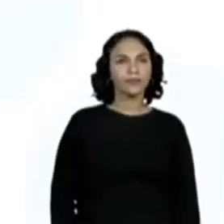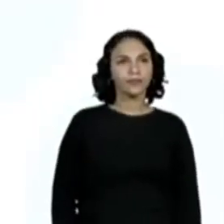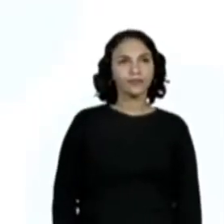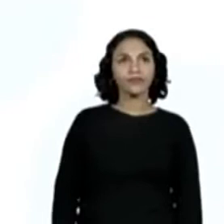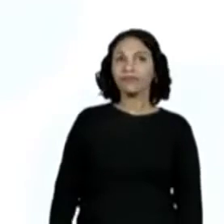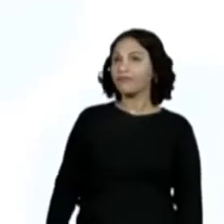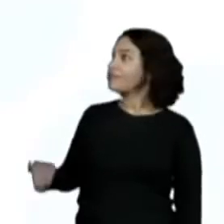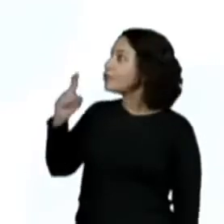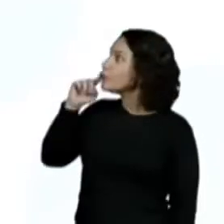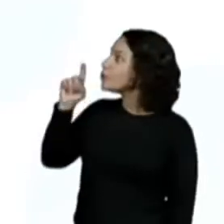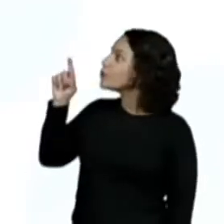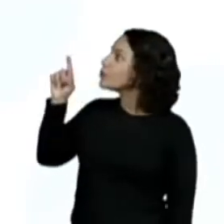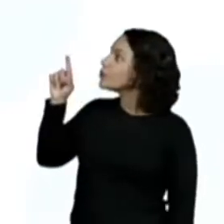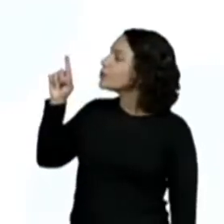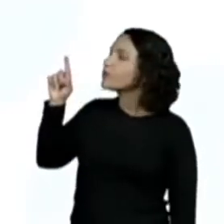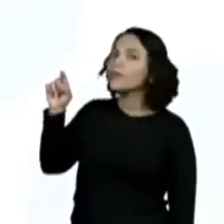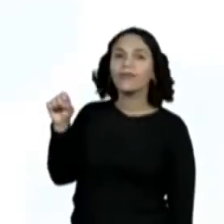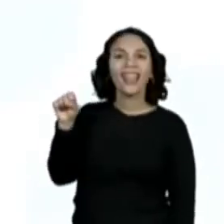Cenoura.